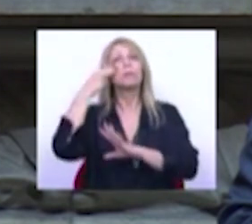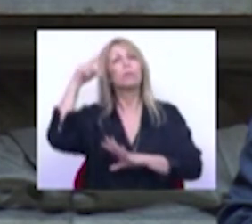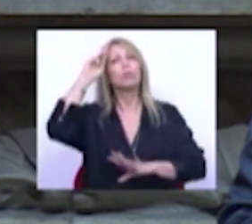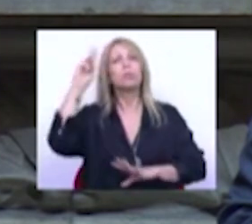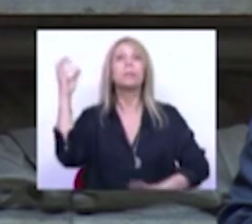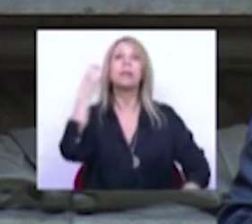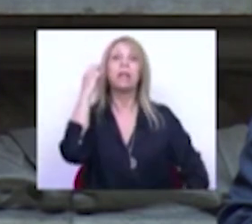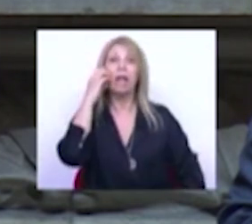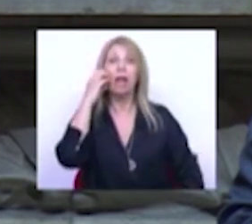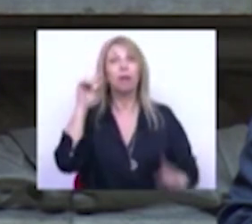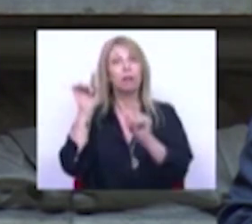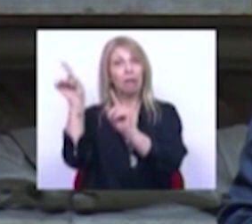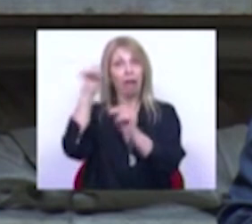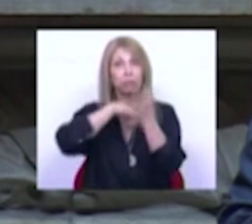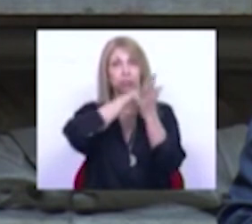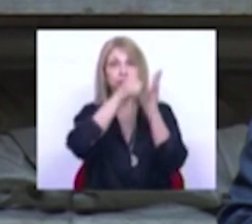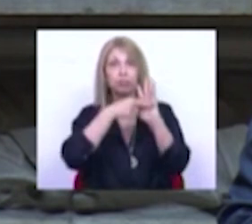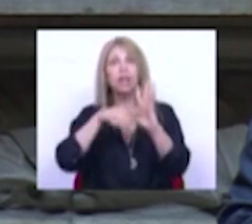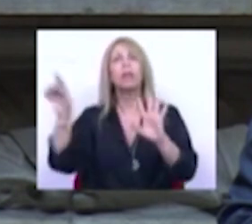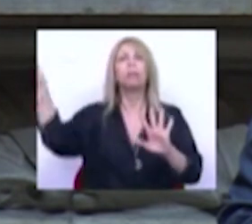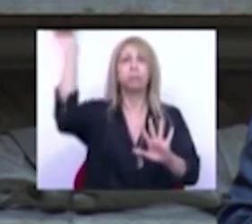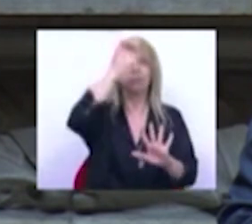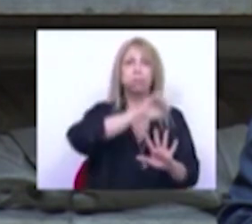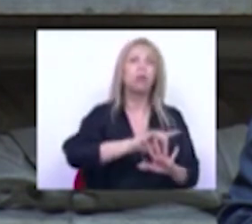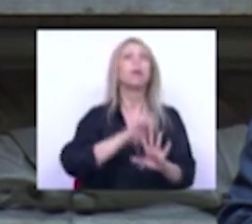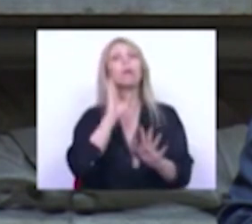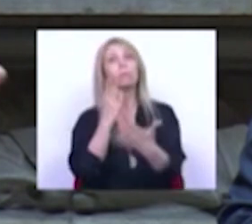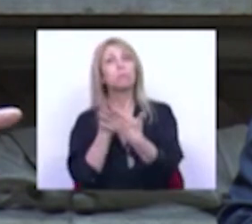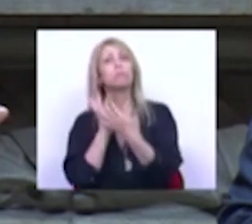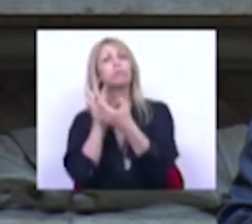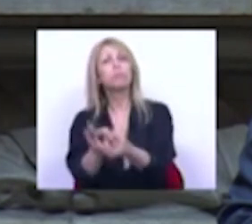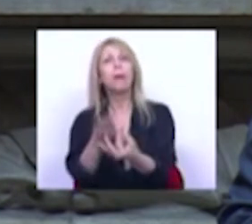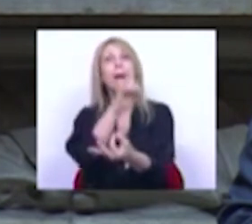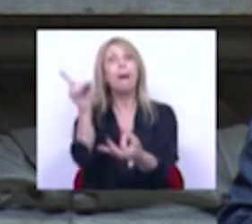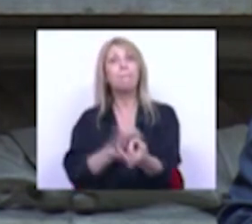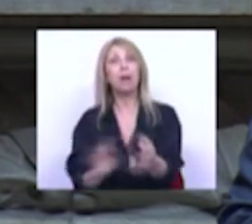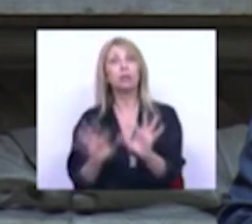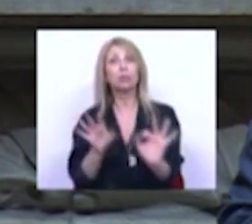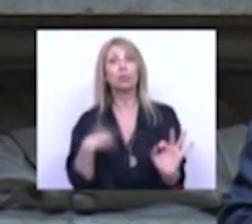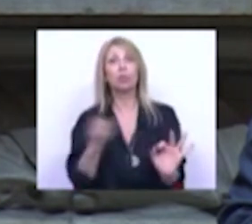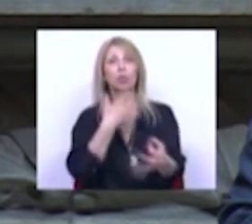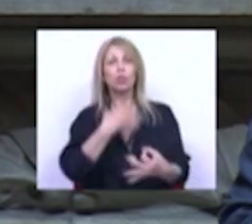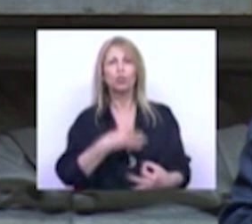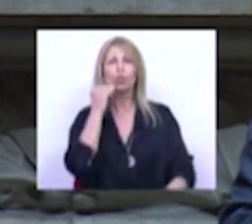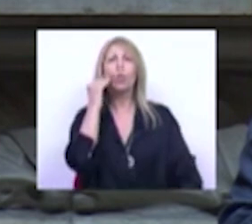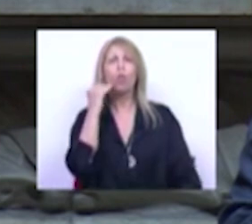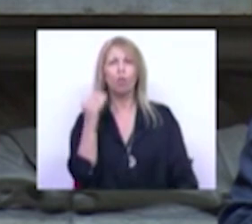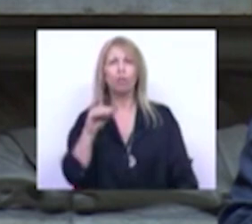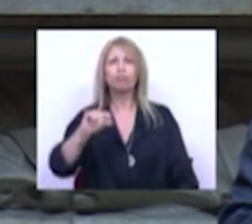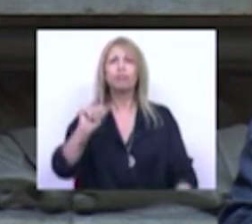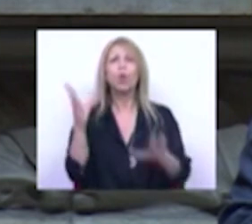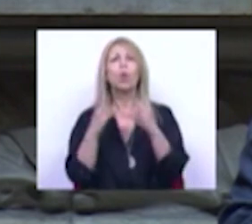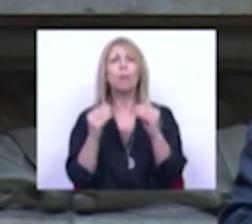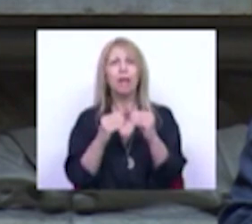noutras paragens, servir a paz e a segurança de todos nós. Mas como? Como é que na Roménia, ou